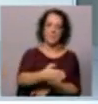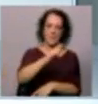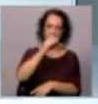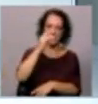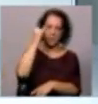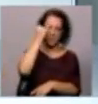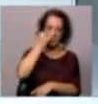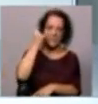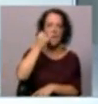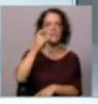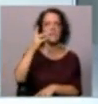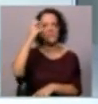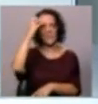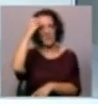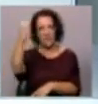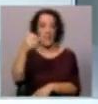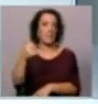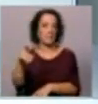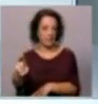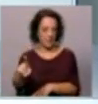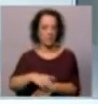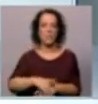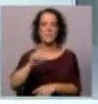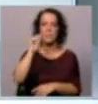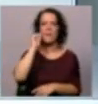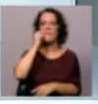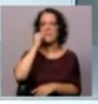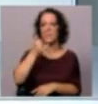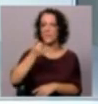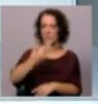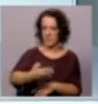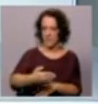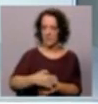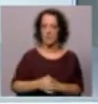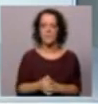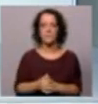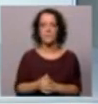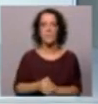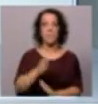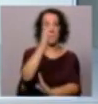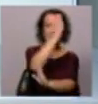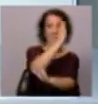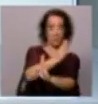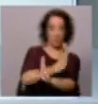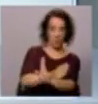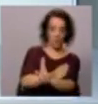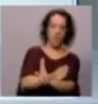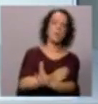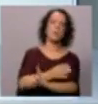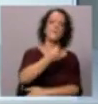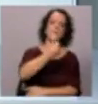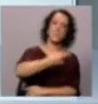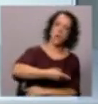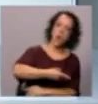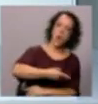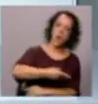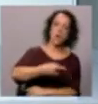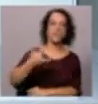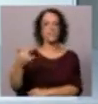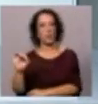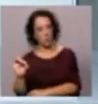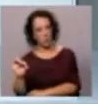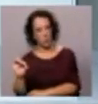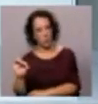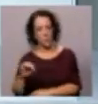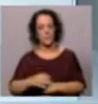Vila Real com 26 e também Viseu com 27 graus. No litoral, valores a variar entre os 29 e os 28